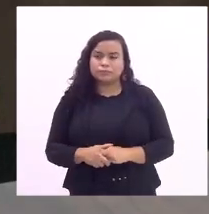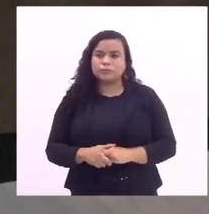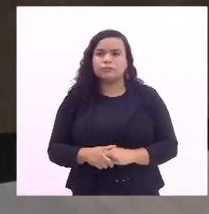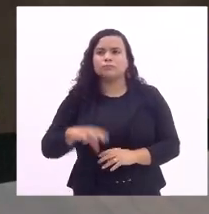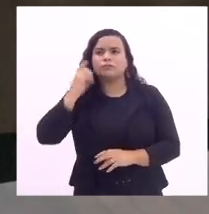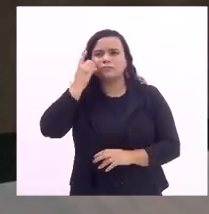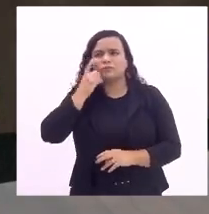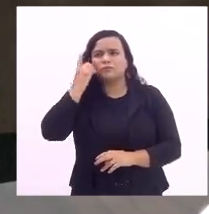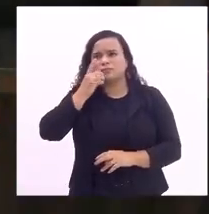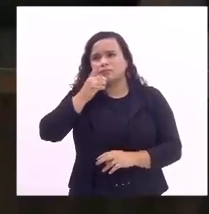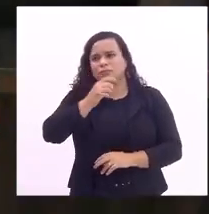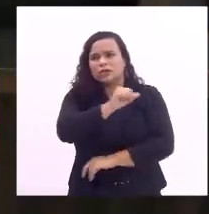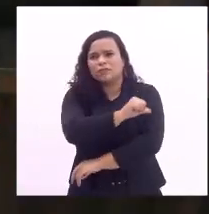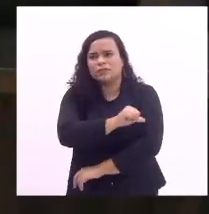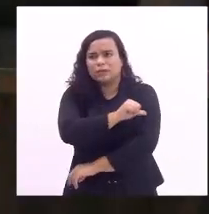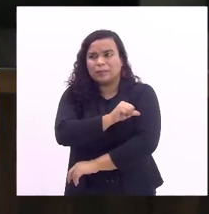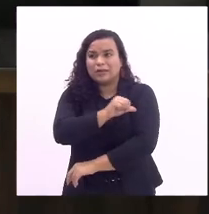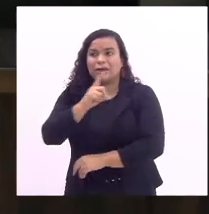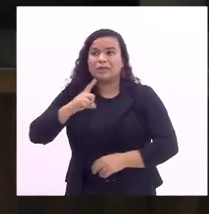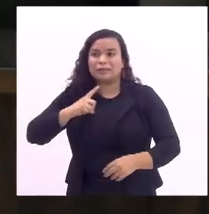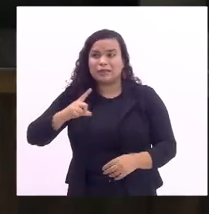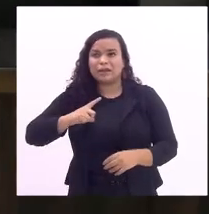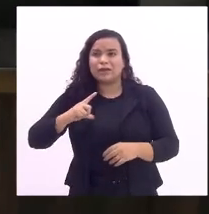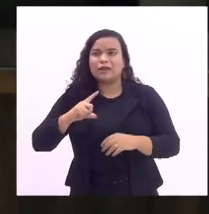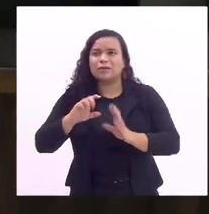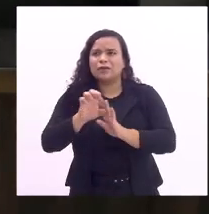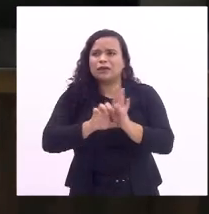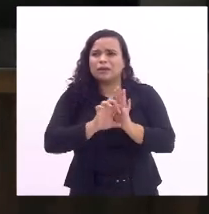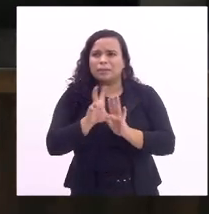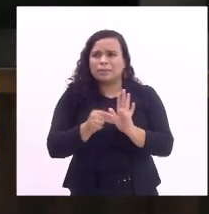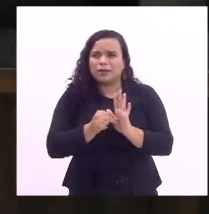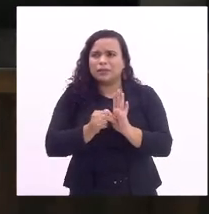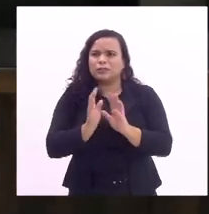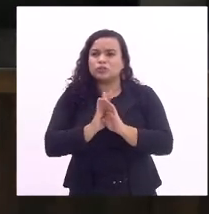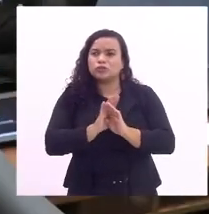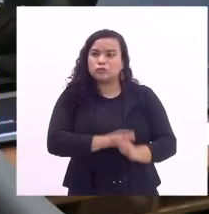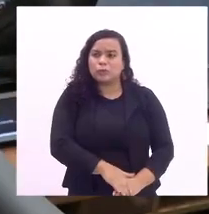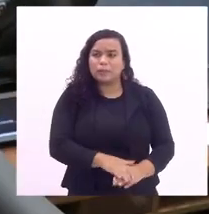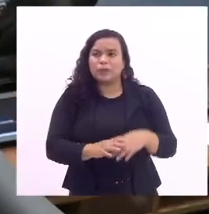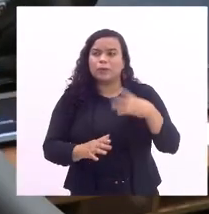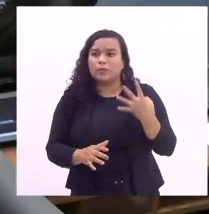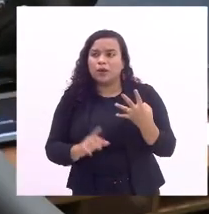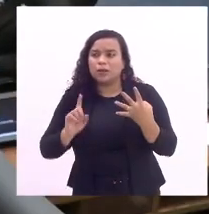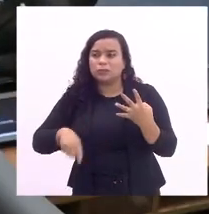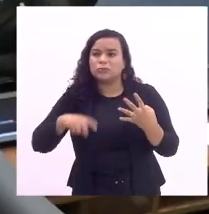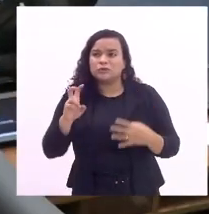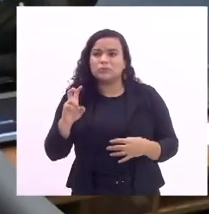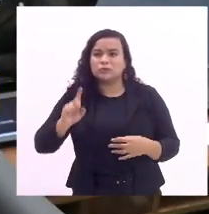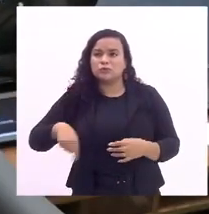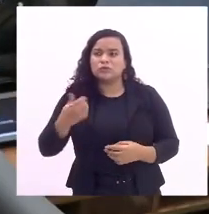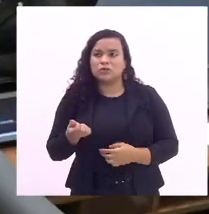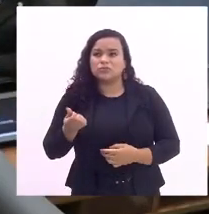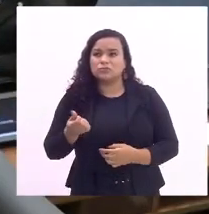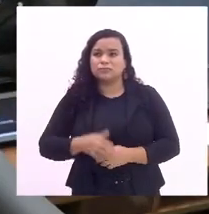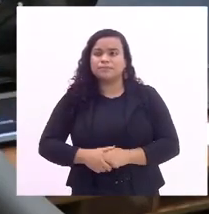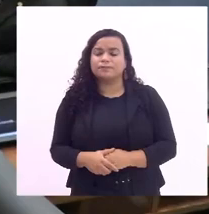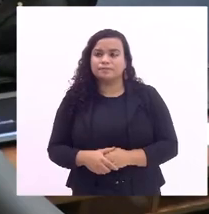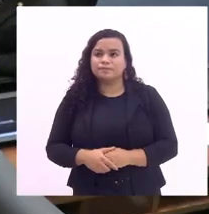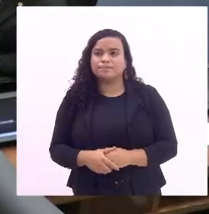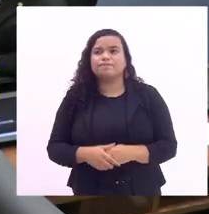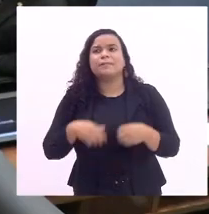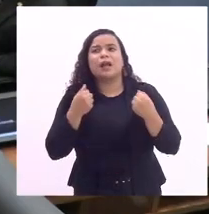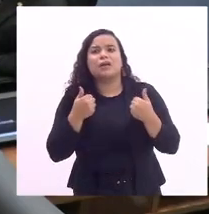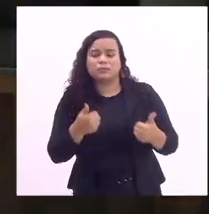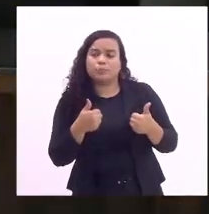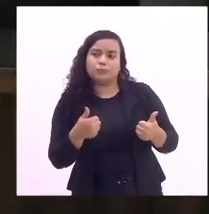enfermeira. Simples. É que tem emendas supressivas, 4, 5 e 6. Ah, também, né? É. Então tá. Faz assim,